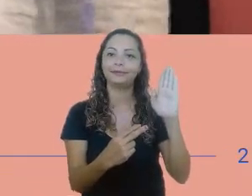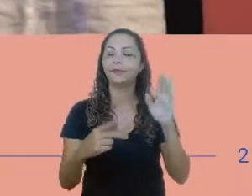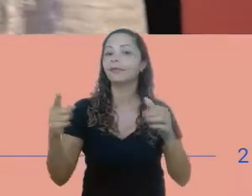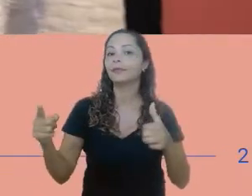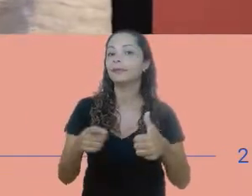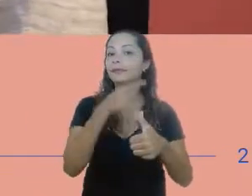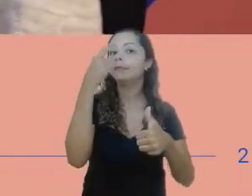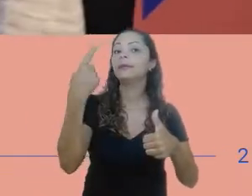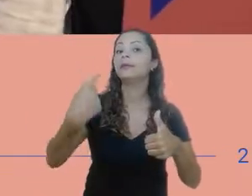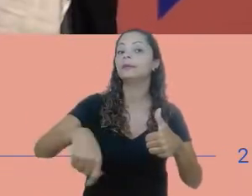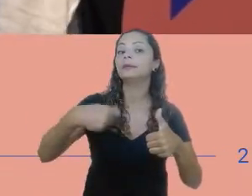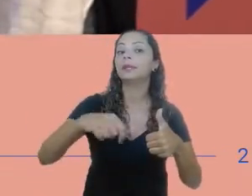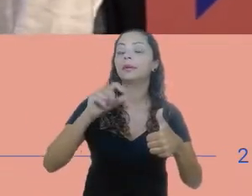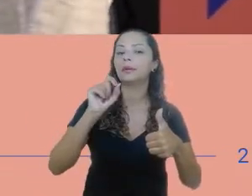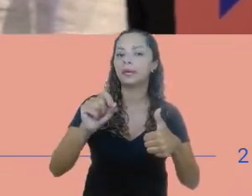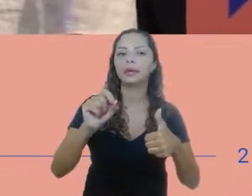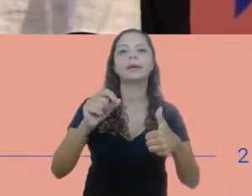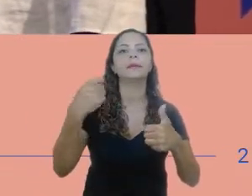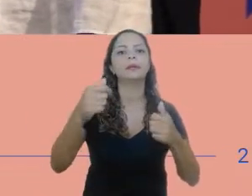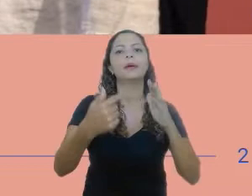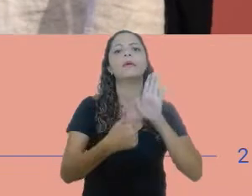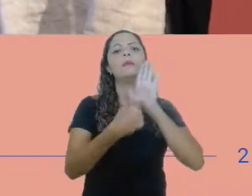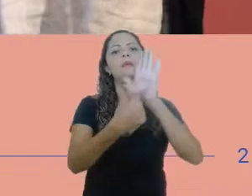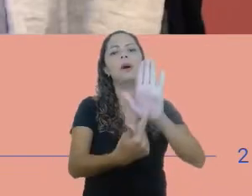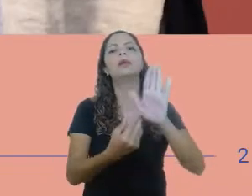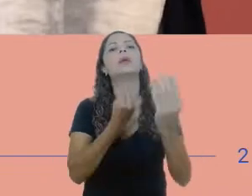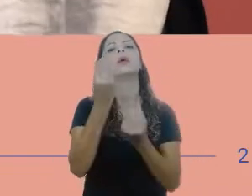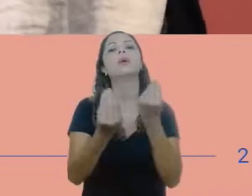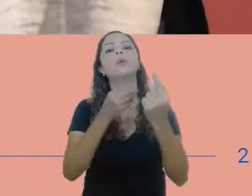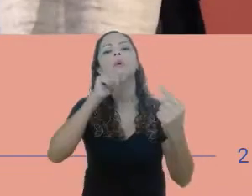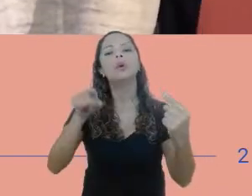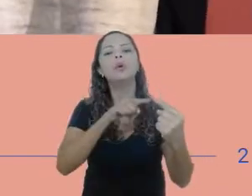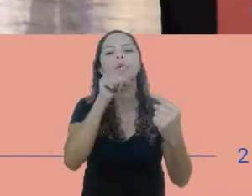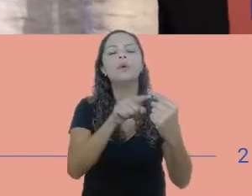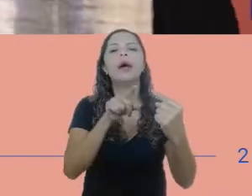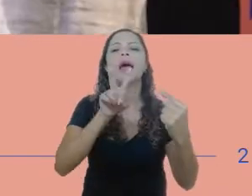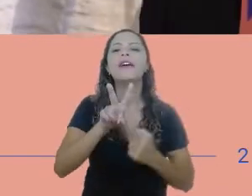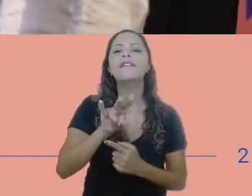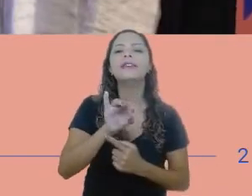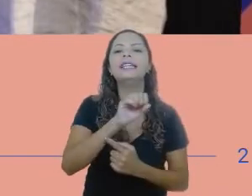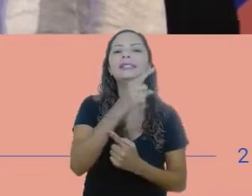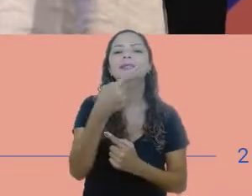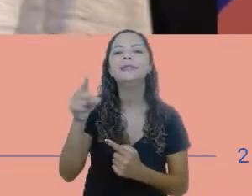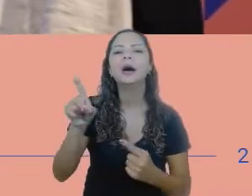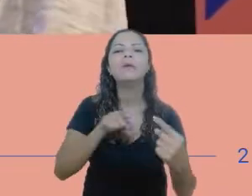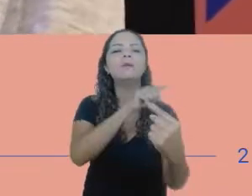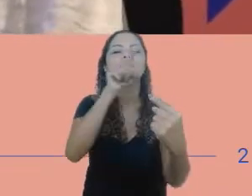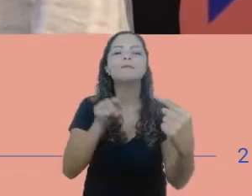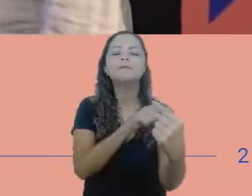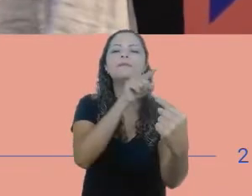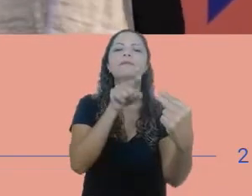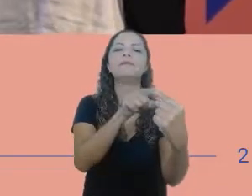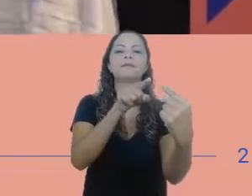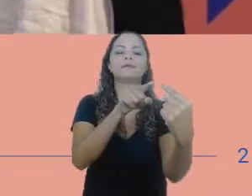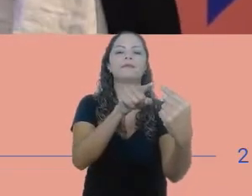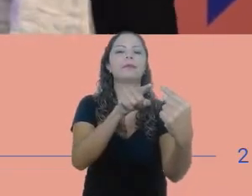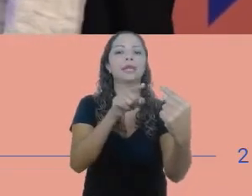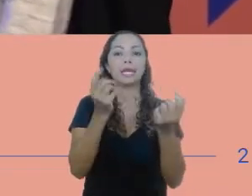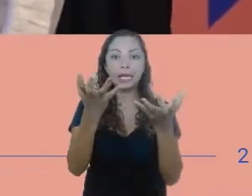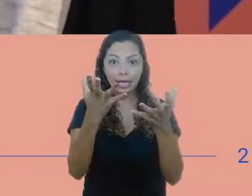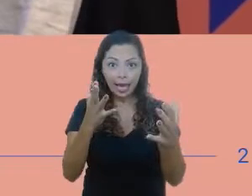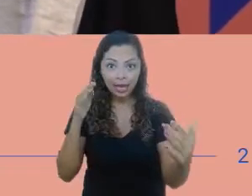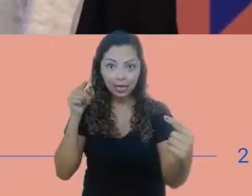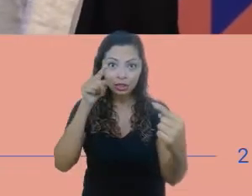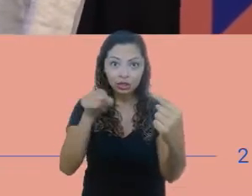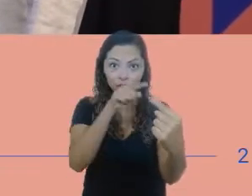estabelecer uma visão sherena commision para você chegar e um novo destino você tem que ter o